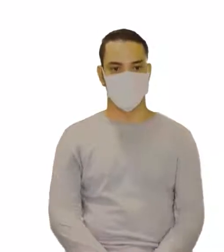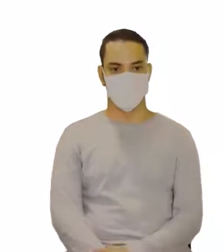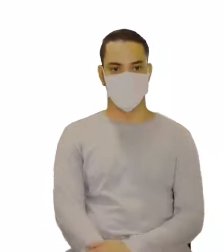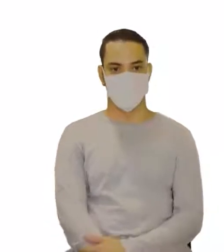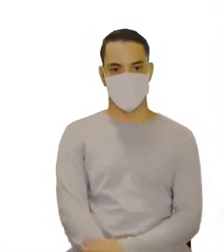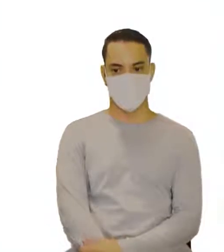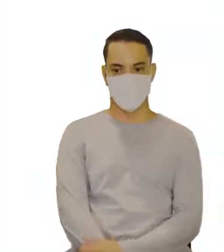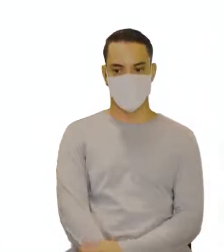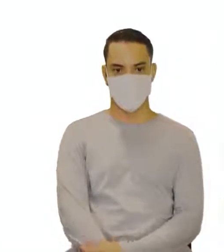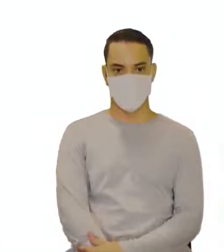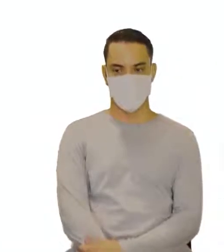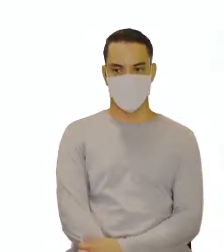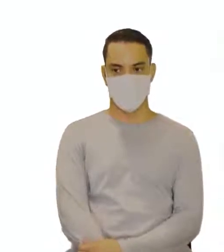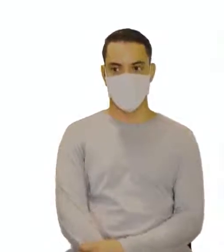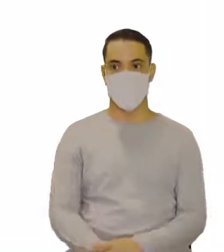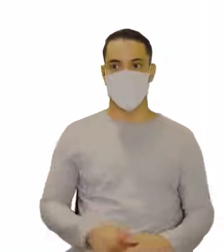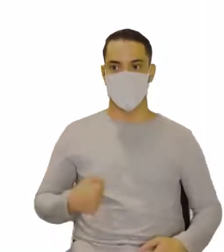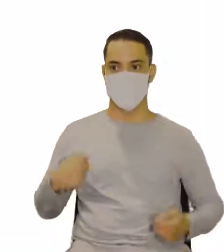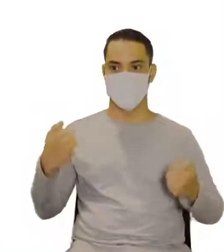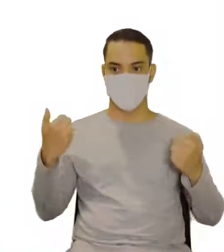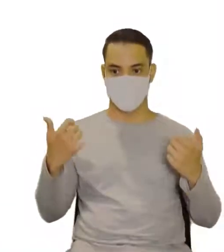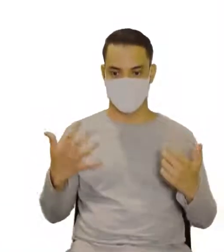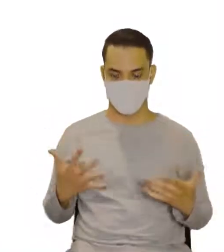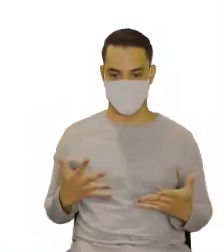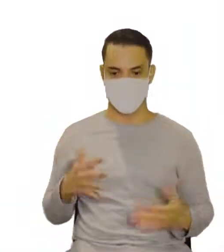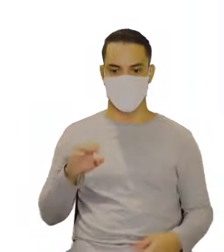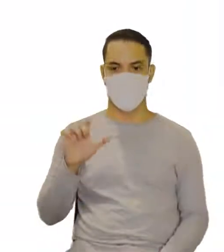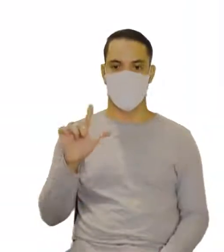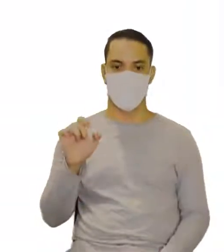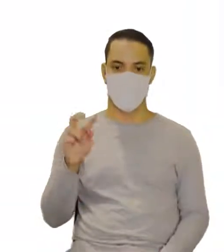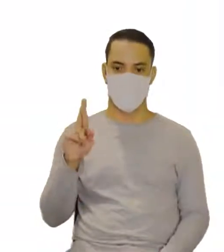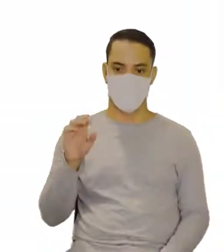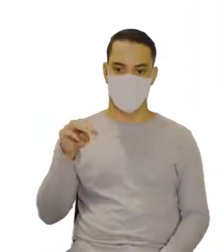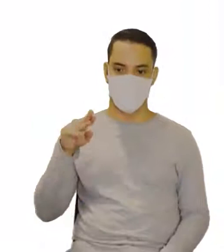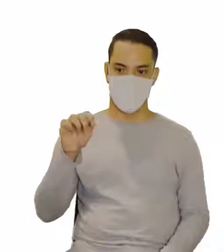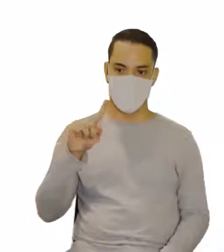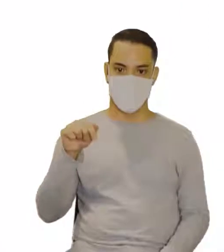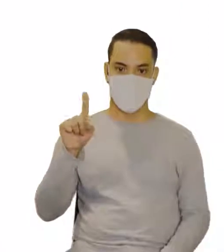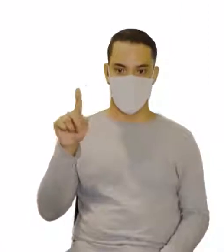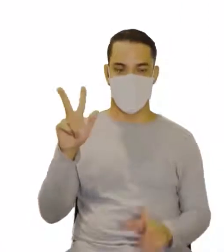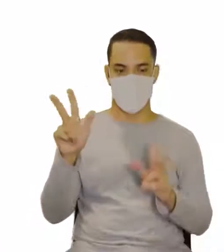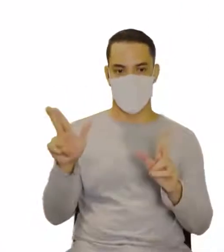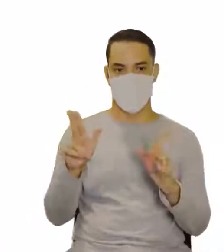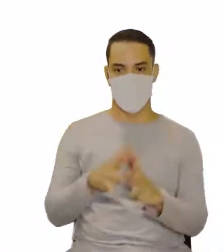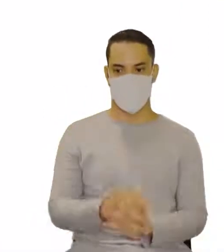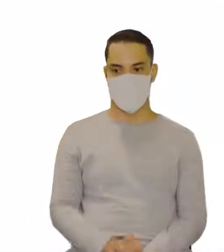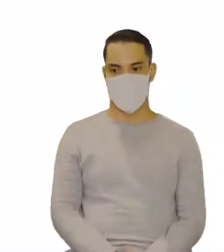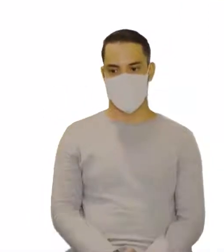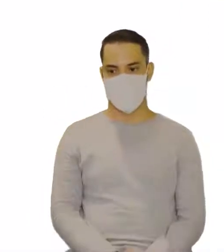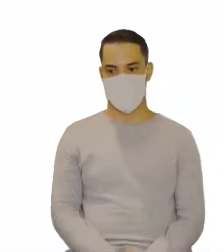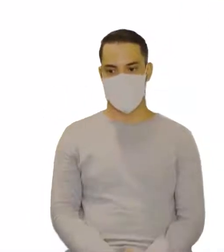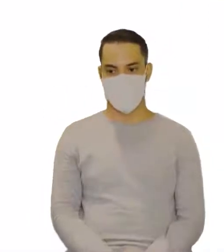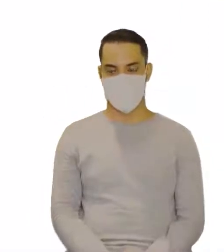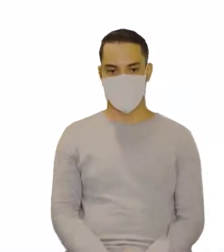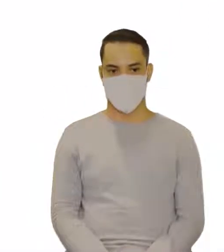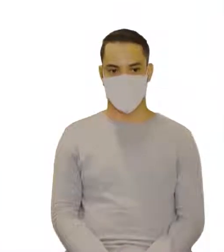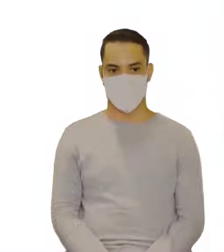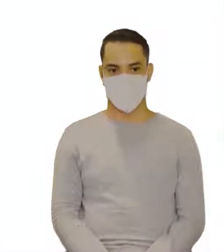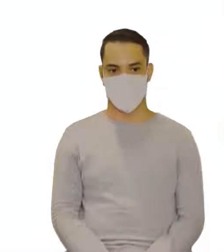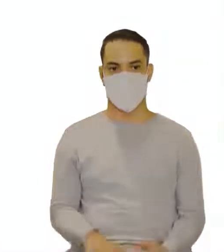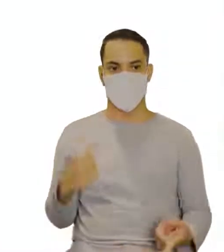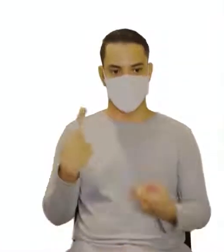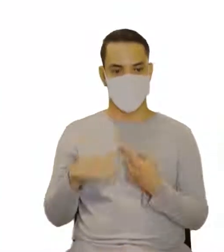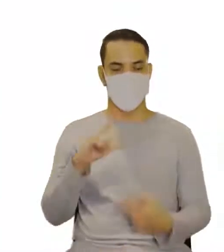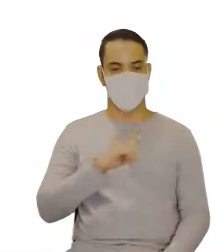aqui? Nesse caso, a eletromotriz, ela é igual, correto? Tá aqui, ó, a eletromotriz, ela é igual aqui. Nós temos um